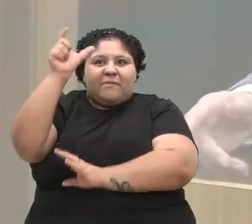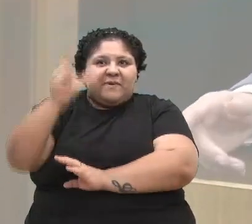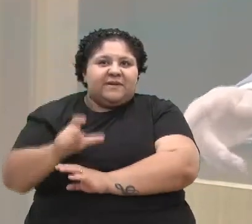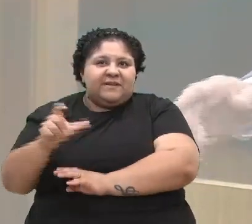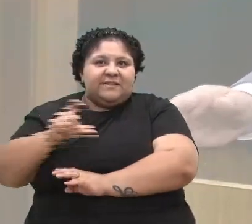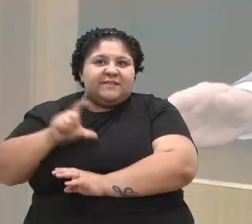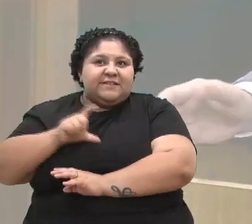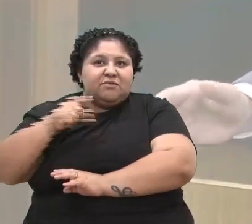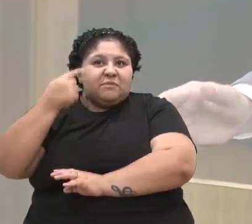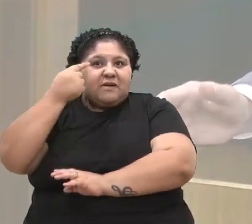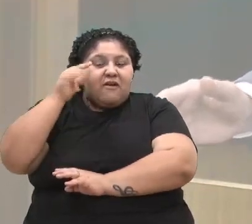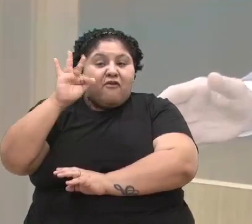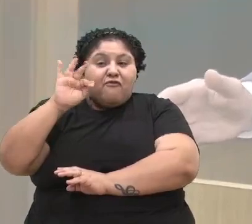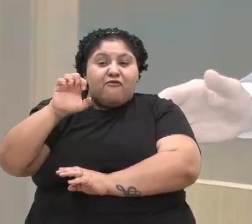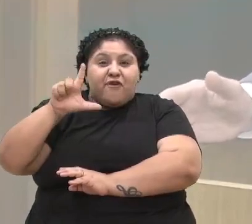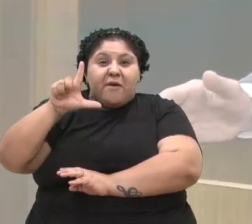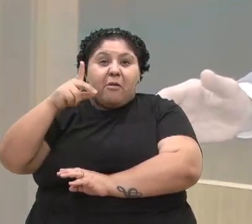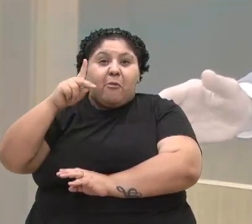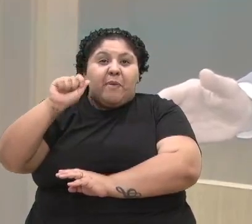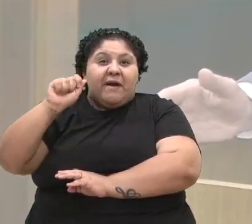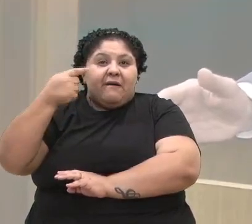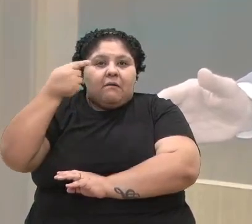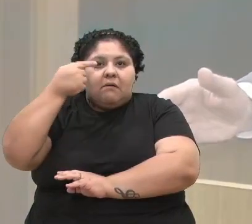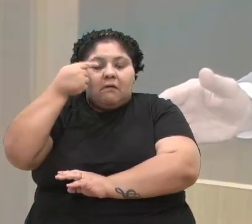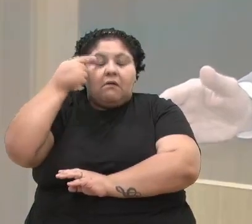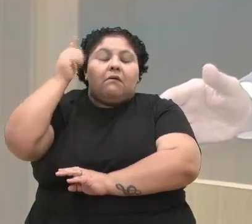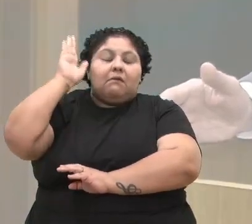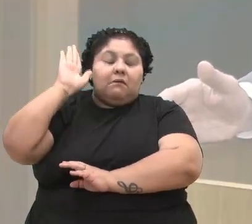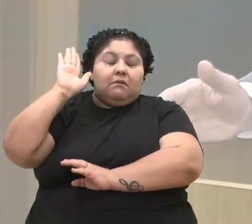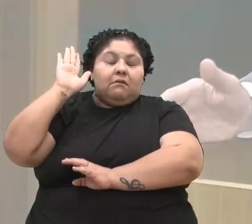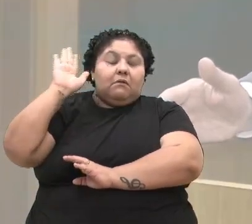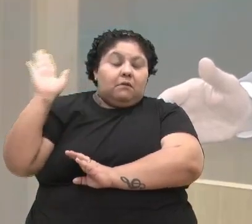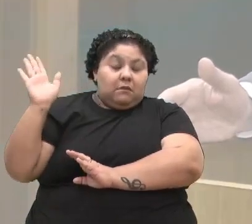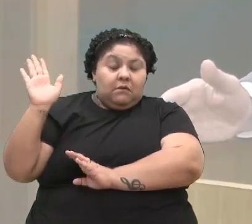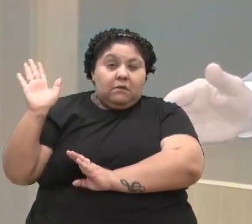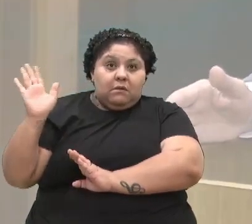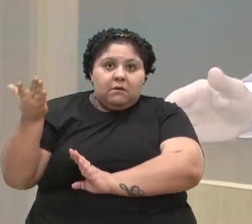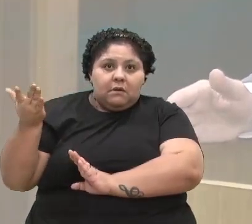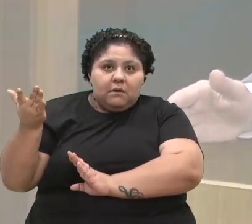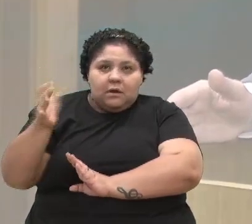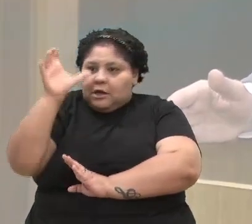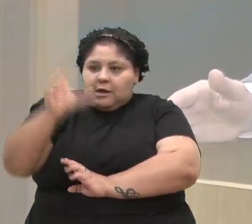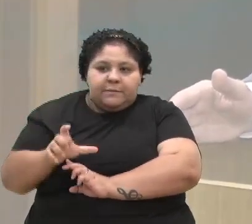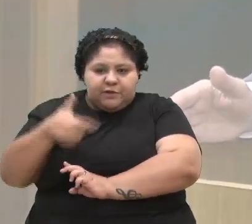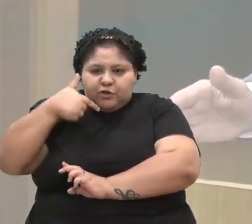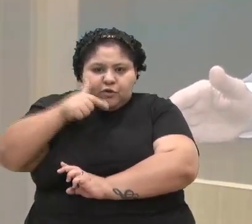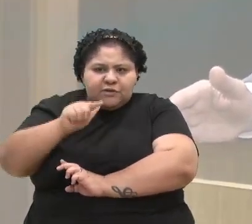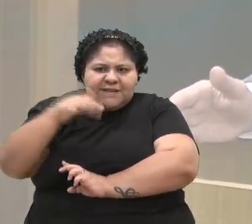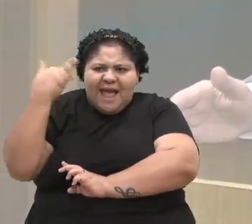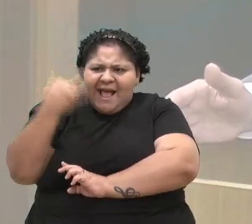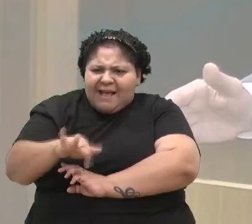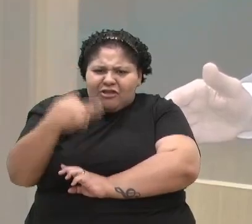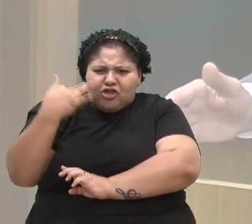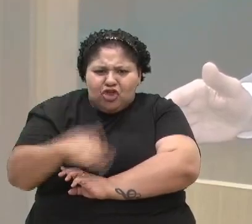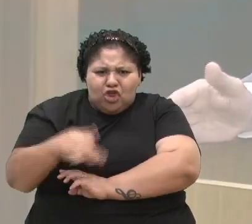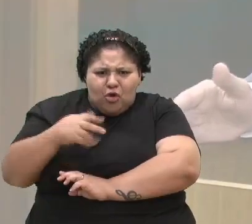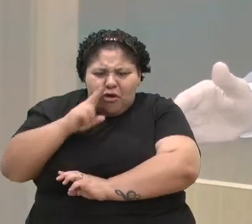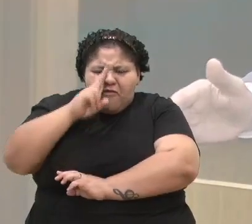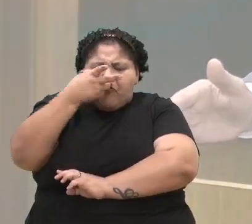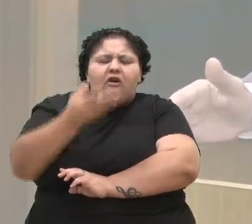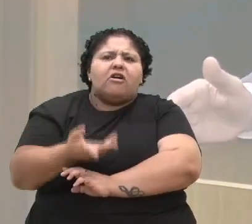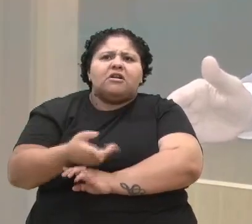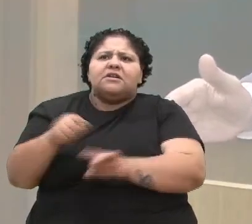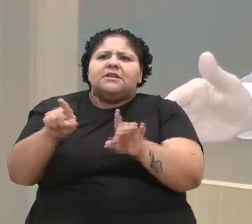felpa no olho é altíssima prioridade, né? Porque a pessoa não aguenta a dor. Então, eu também contestei a administração lá, a